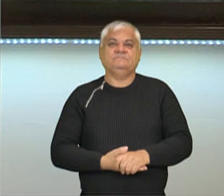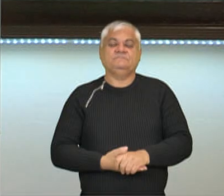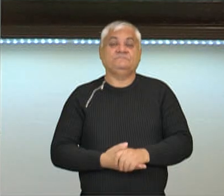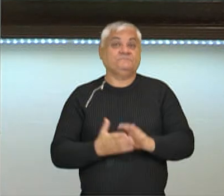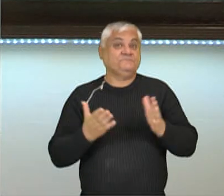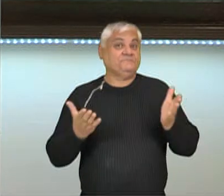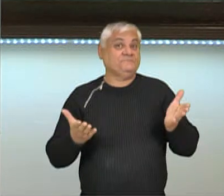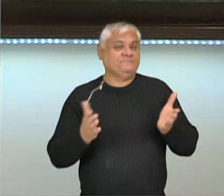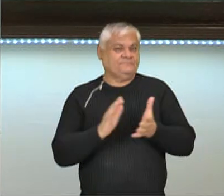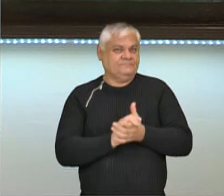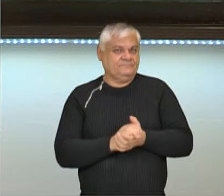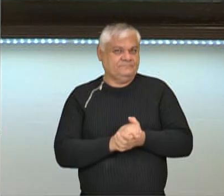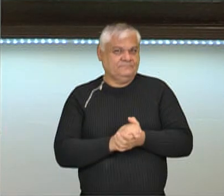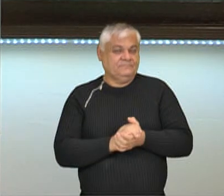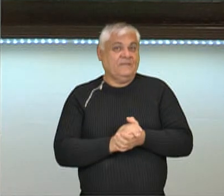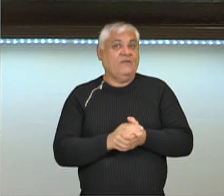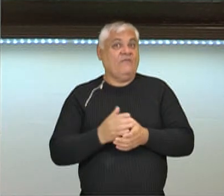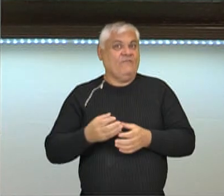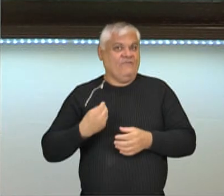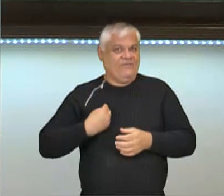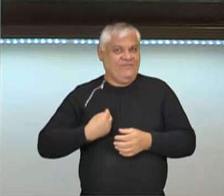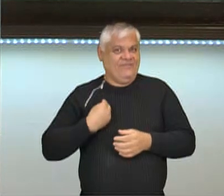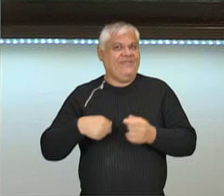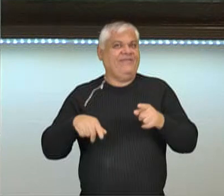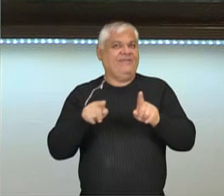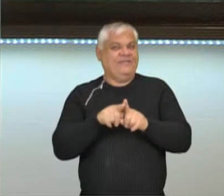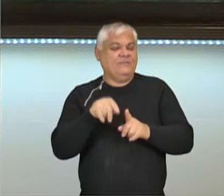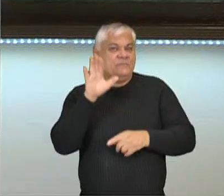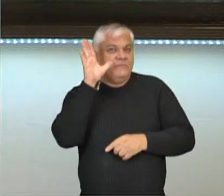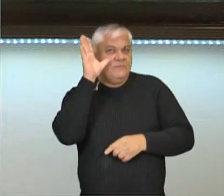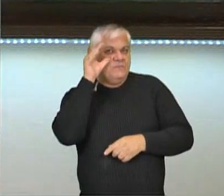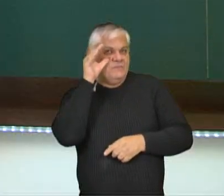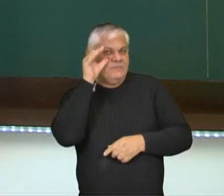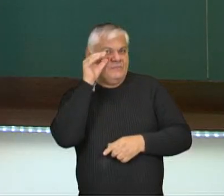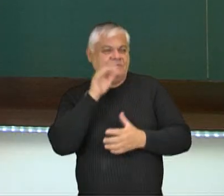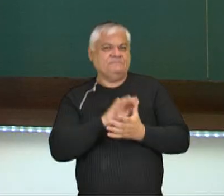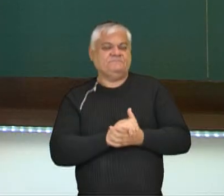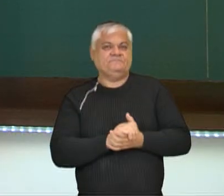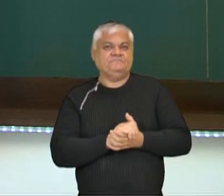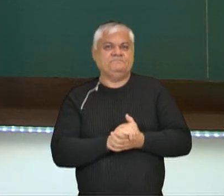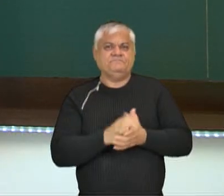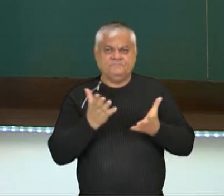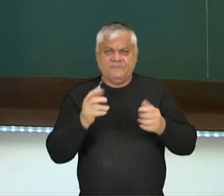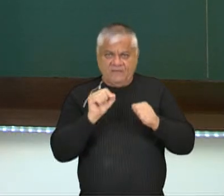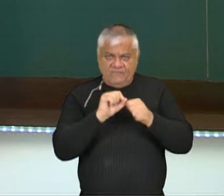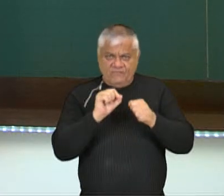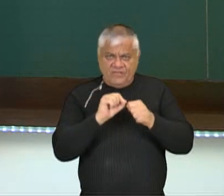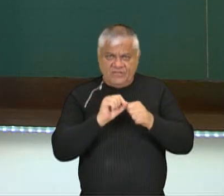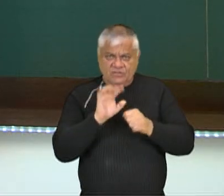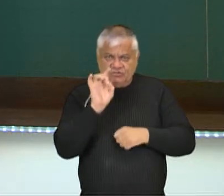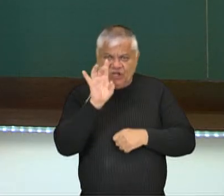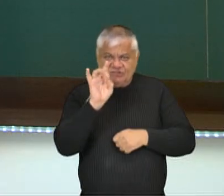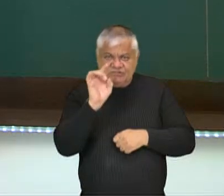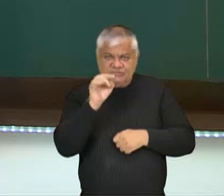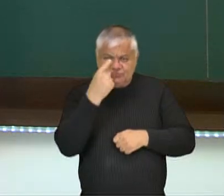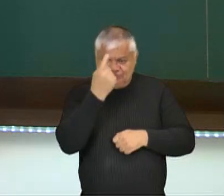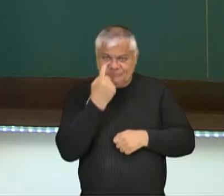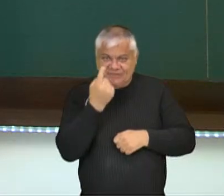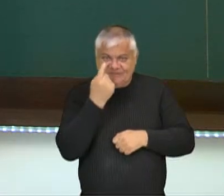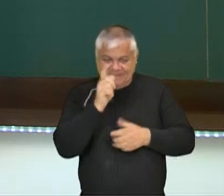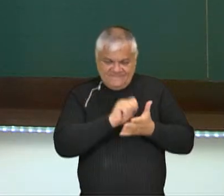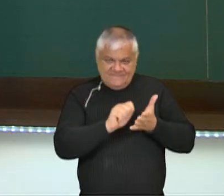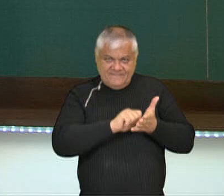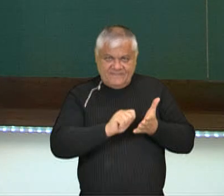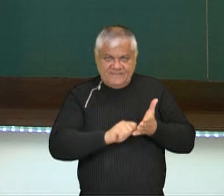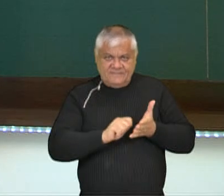E aí, meu povo, eu voltei, curiosa, como sempre. E aí, fez sozinho essa atividade? Fez sozinho?